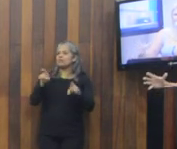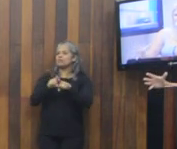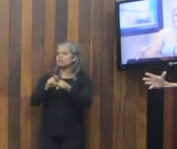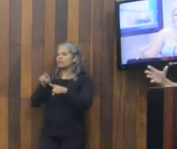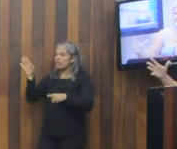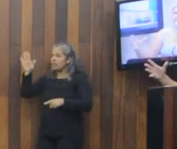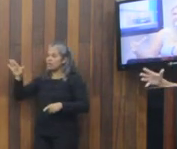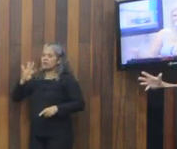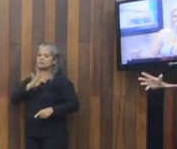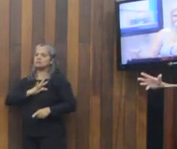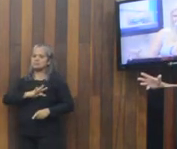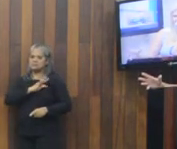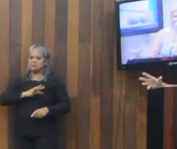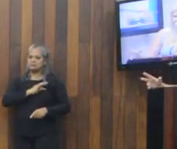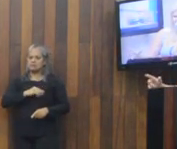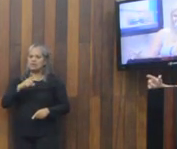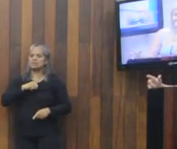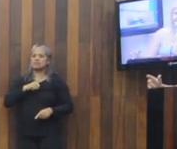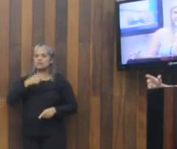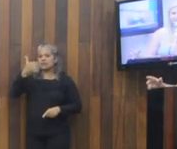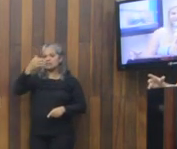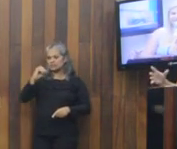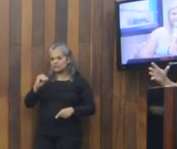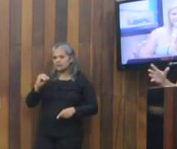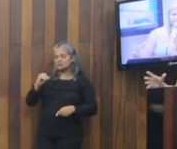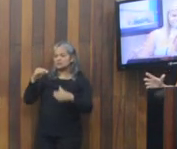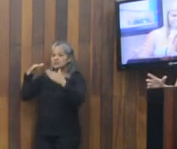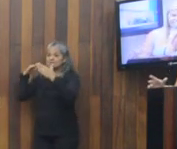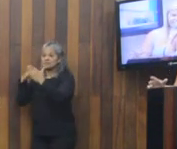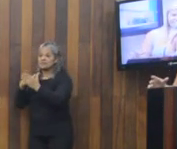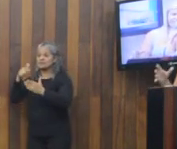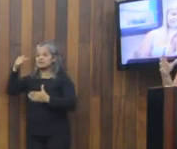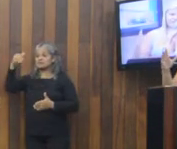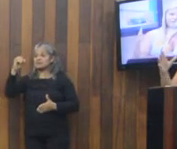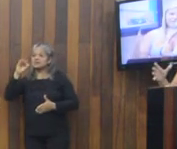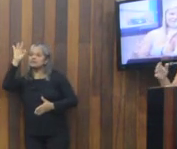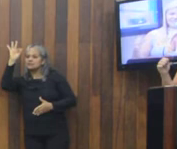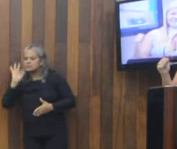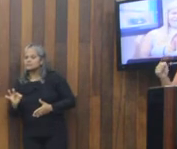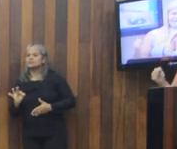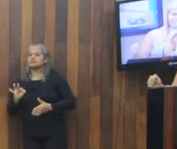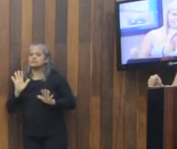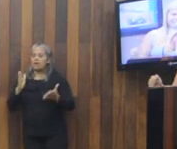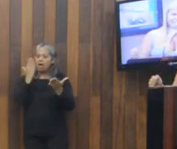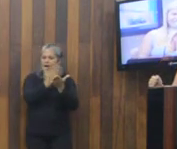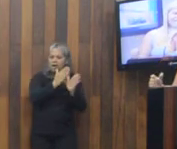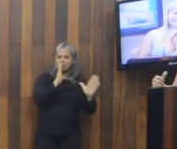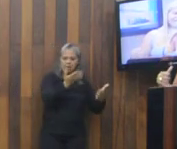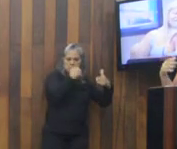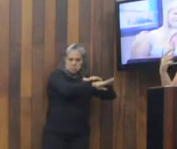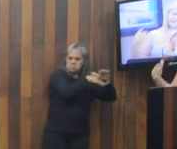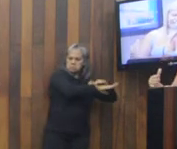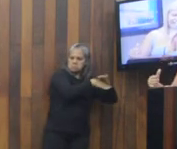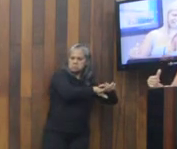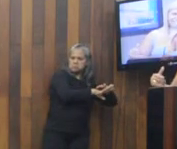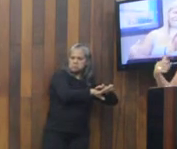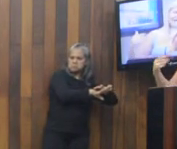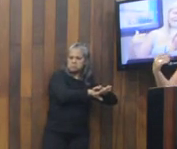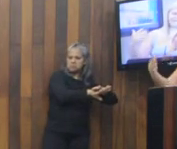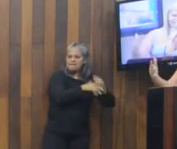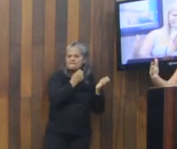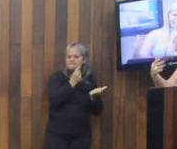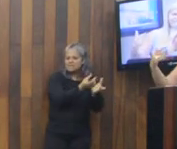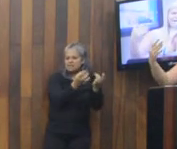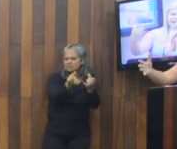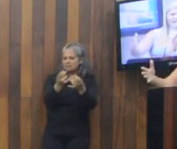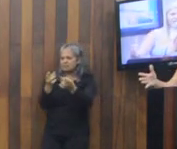de 10% a 70%, liquidando assim o seu estoque para que eles consigam segurar a onda e chegarem